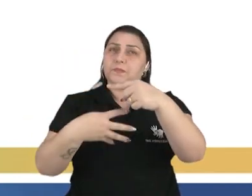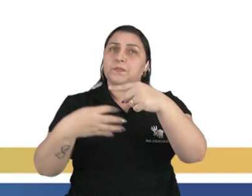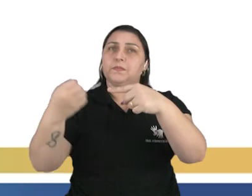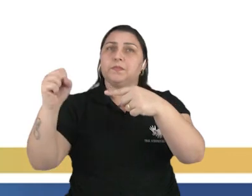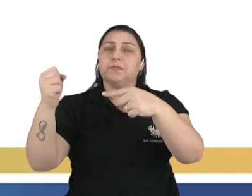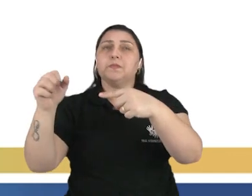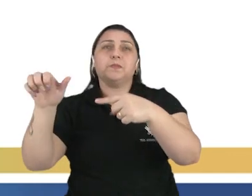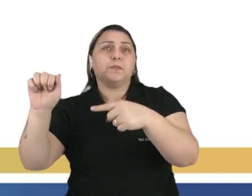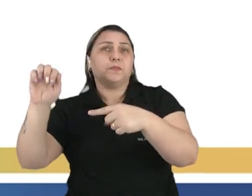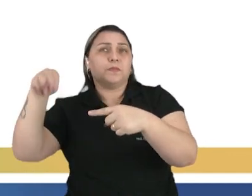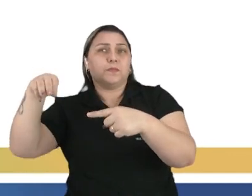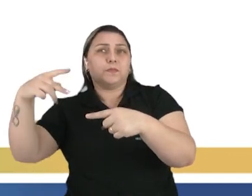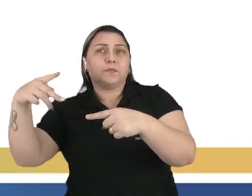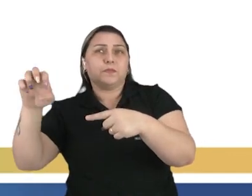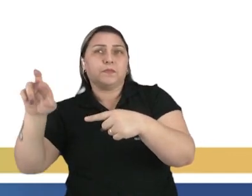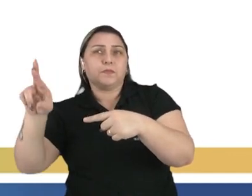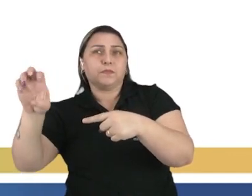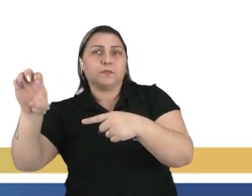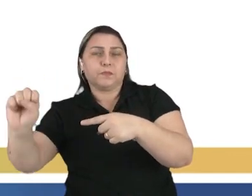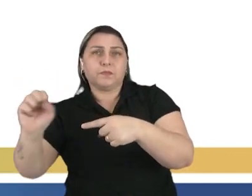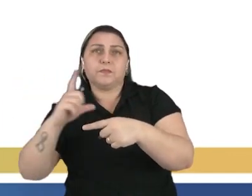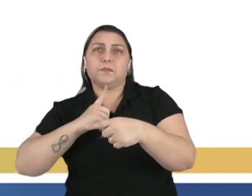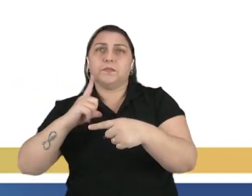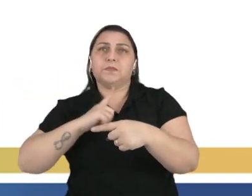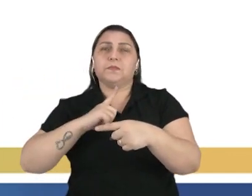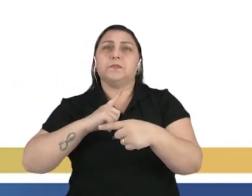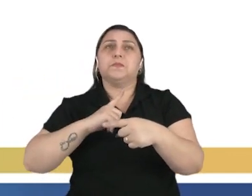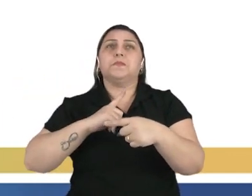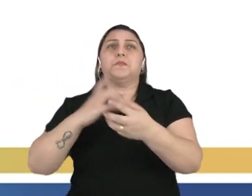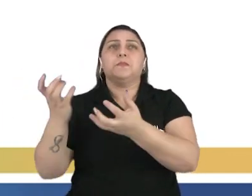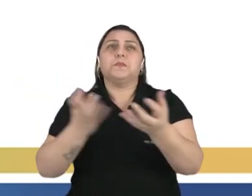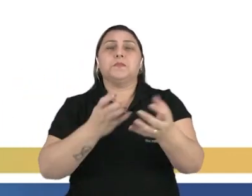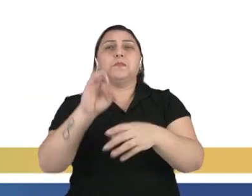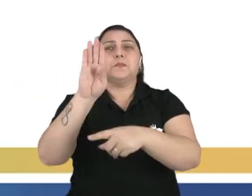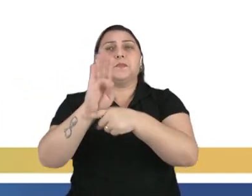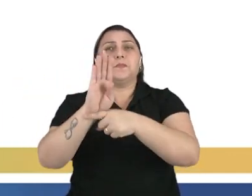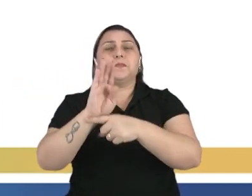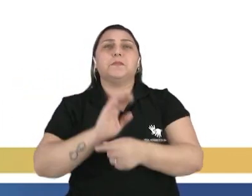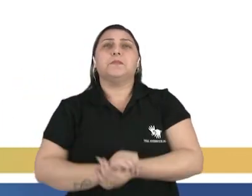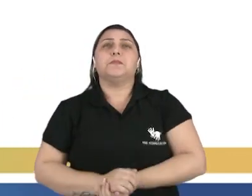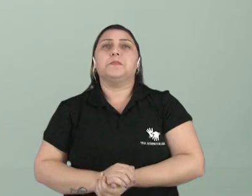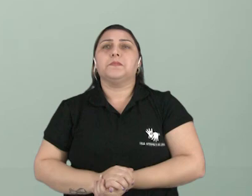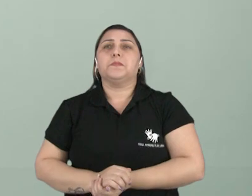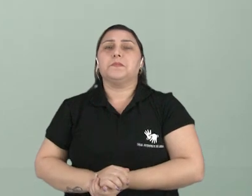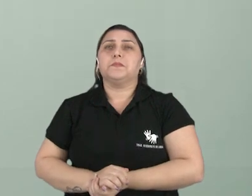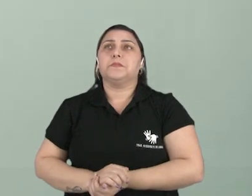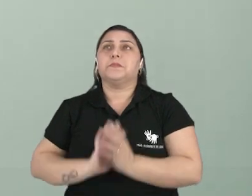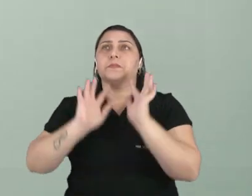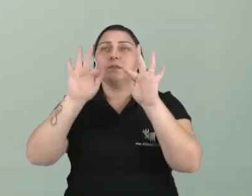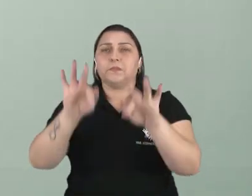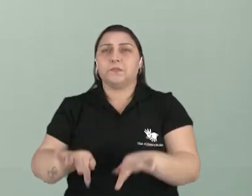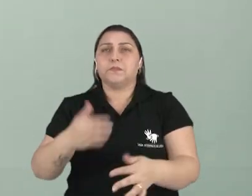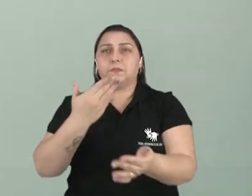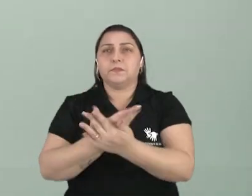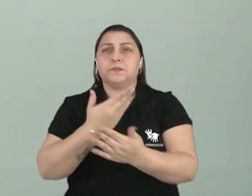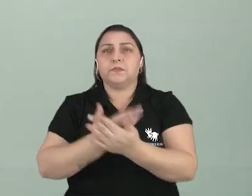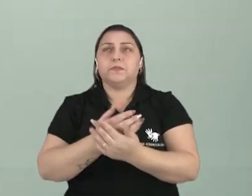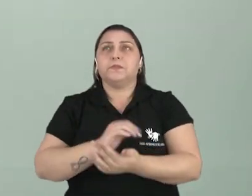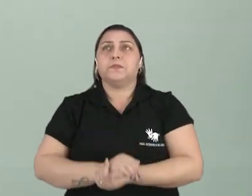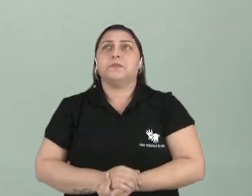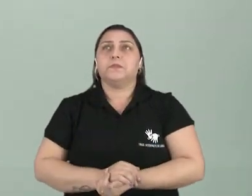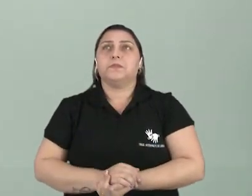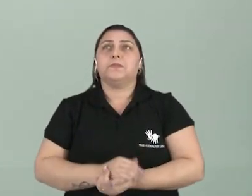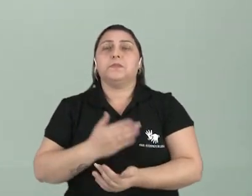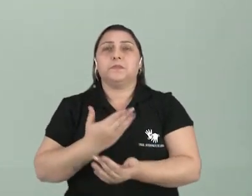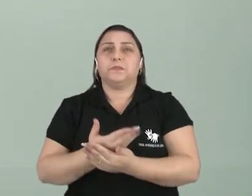E 8 o quê? Amperes, né? Então nós temos ali um gabarito, a letra B. Então, pessoal, chegamos ao fim da nossa aula.